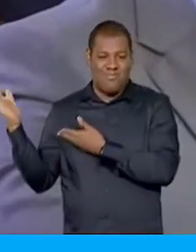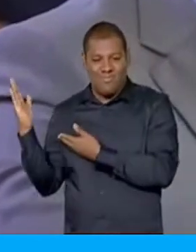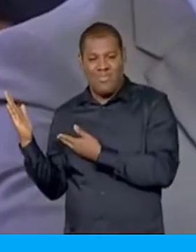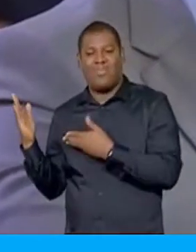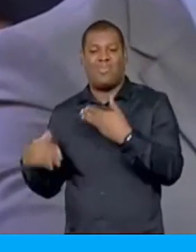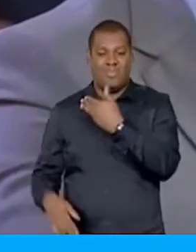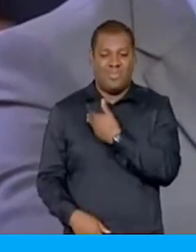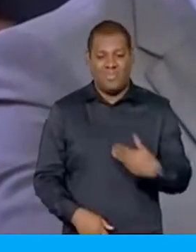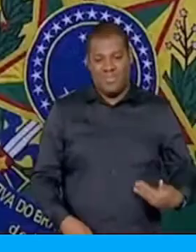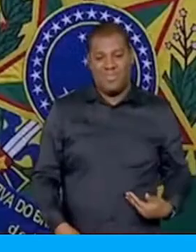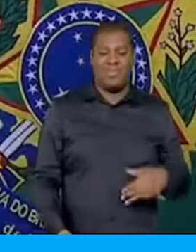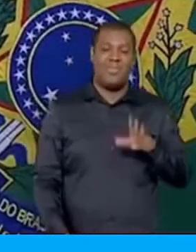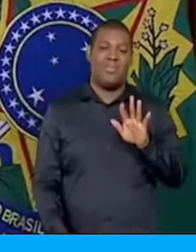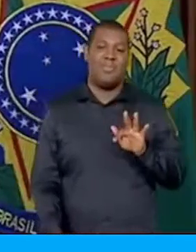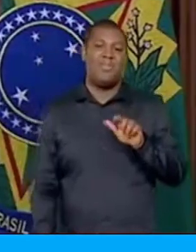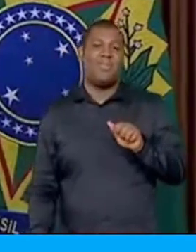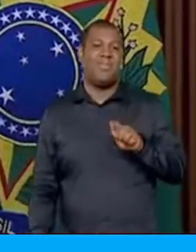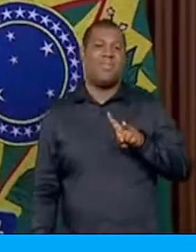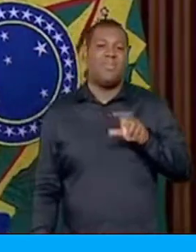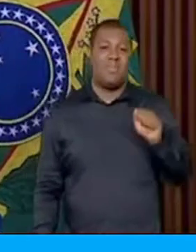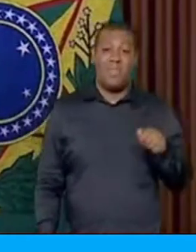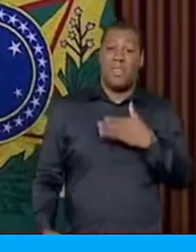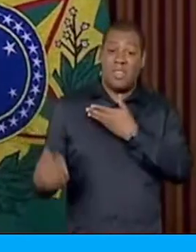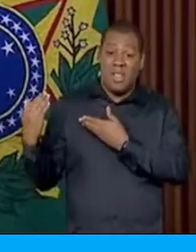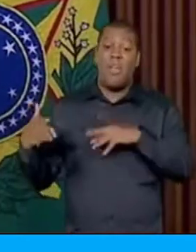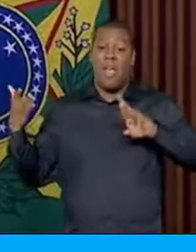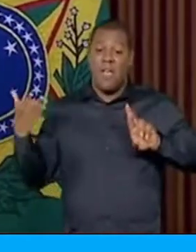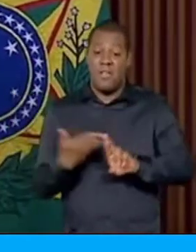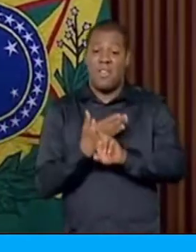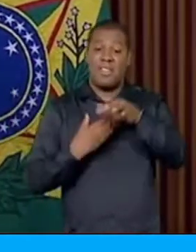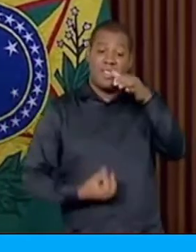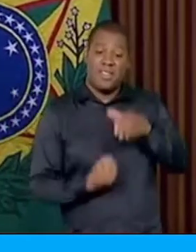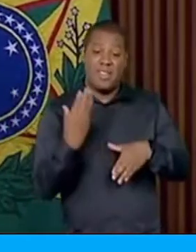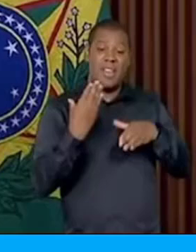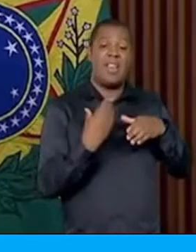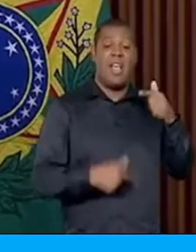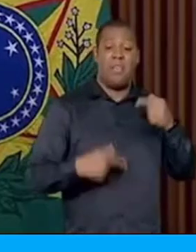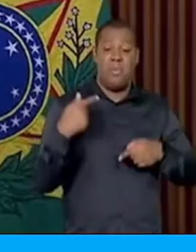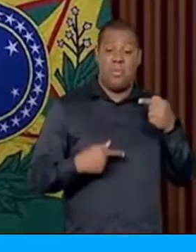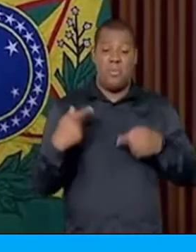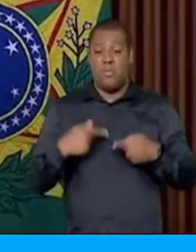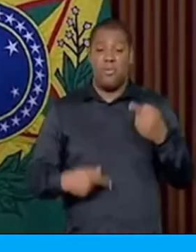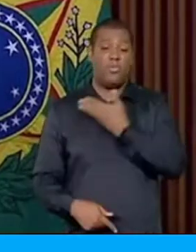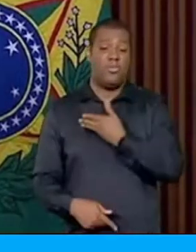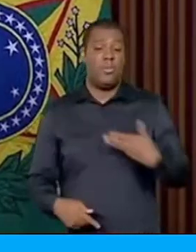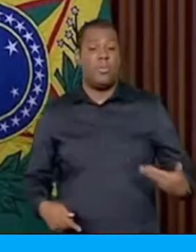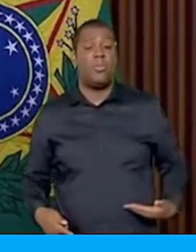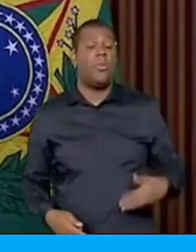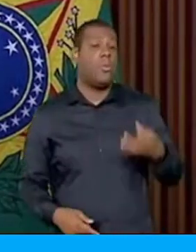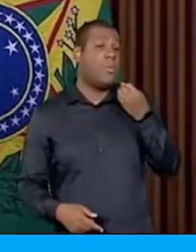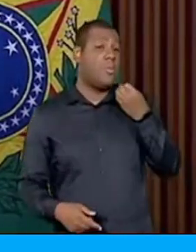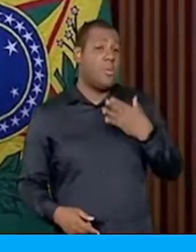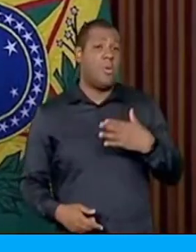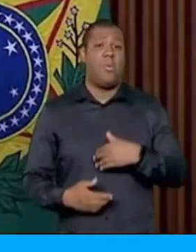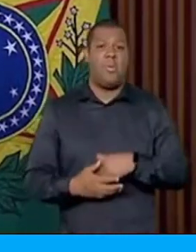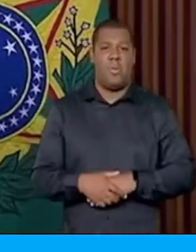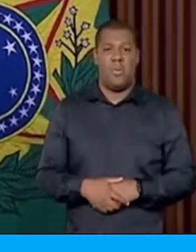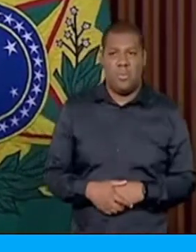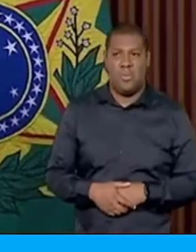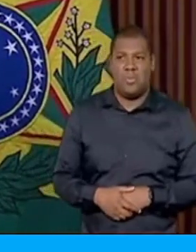de políticas boas, vendedor de produtos produzidos pelo Brasil e não vendedor de empresas